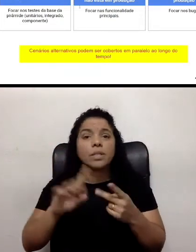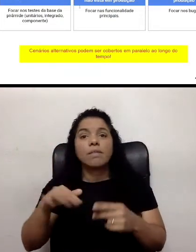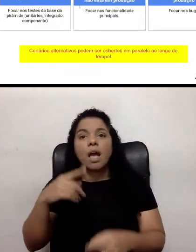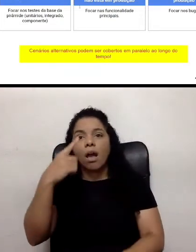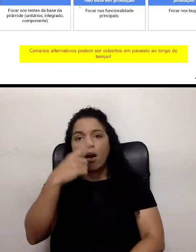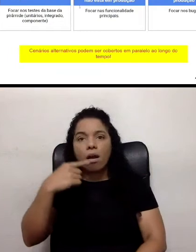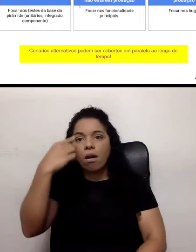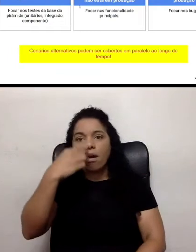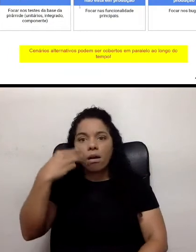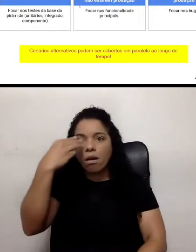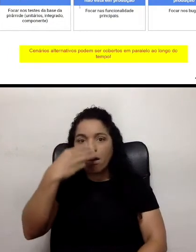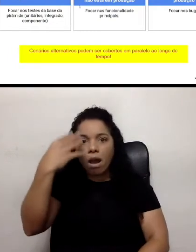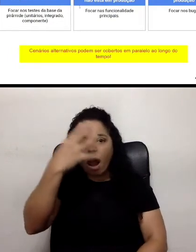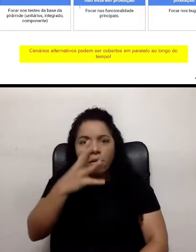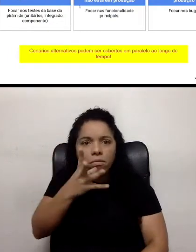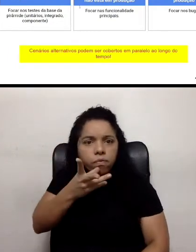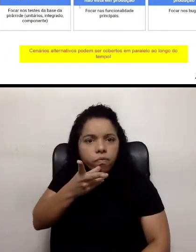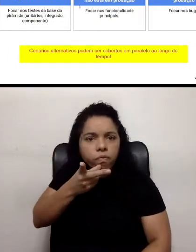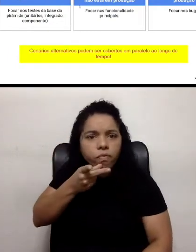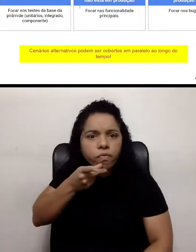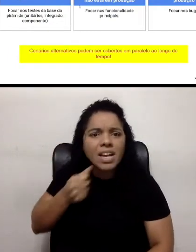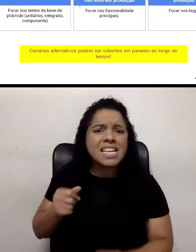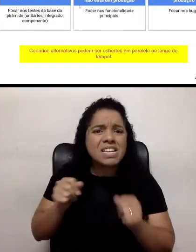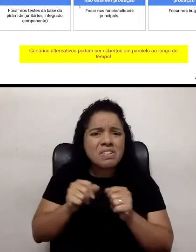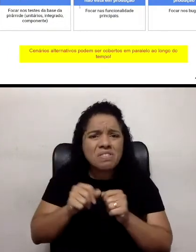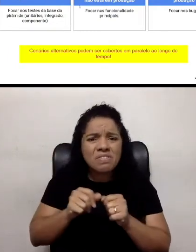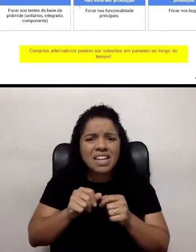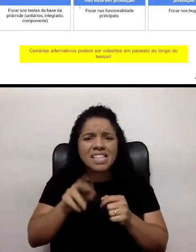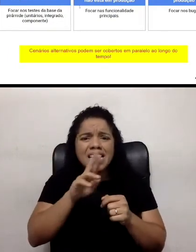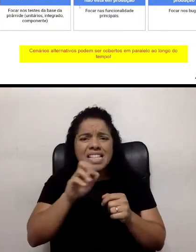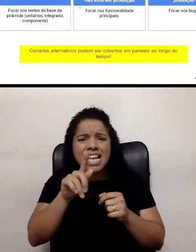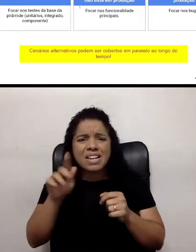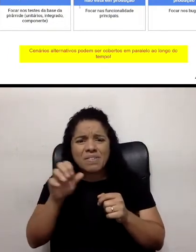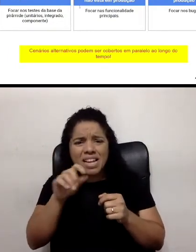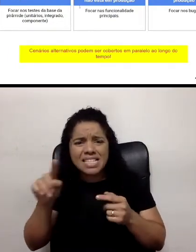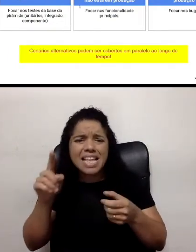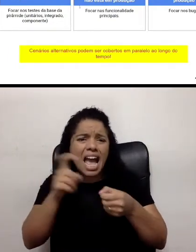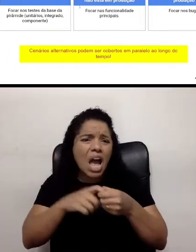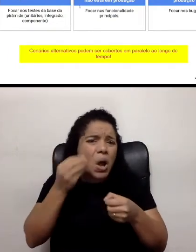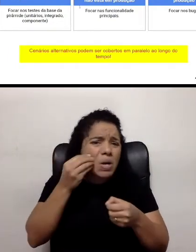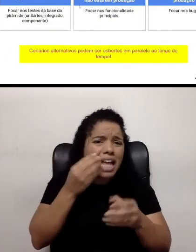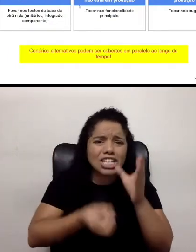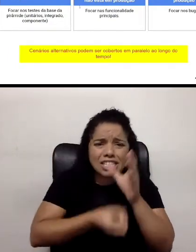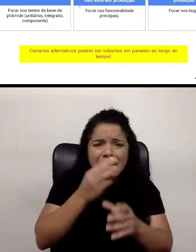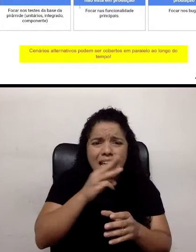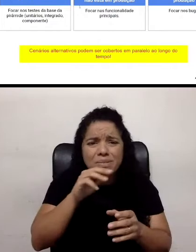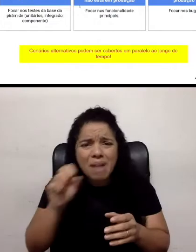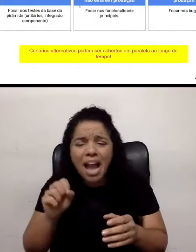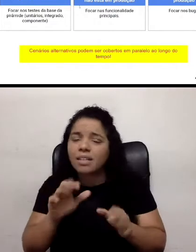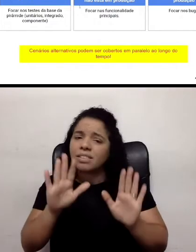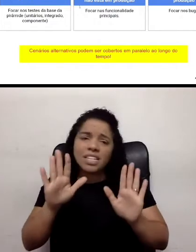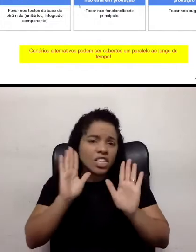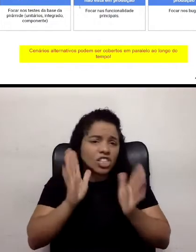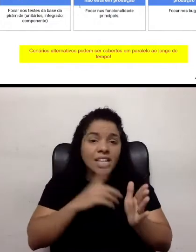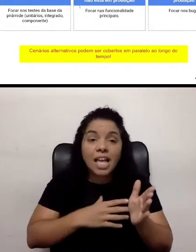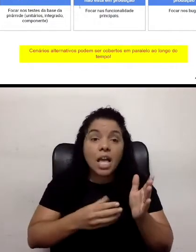e horas e horas e horas fazendo regression, testando, criando massa, você tem uma massa criada